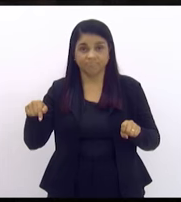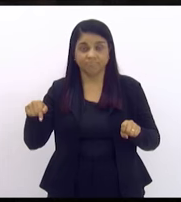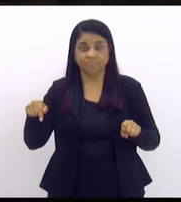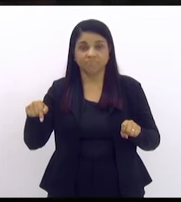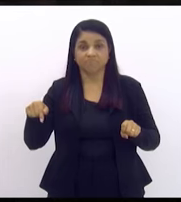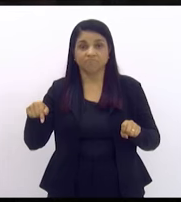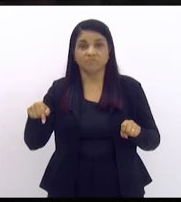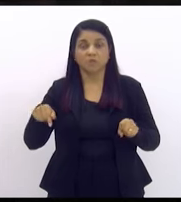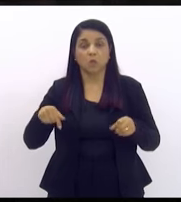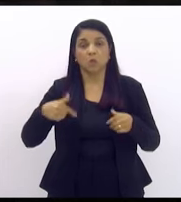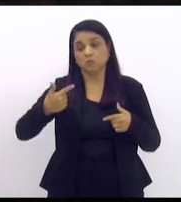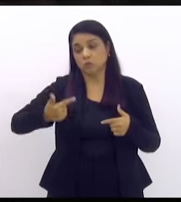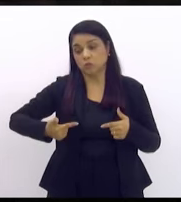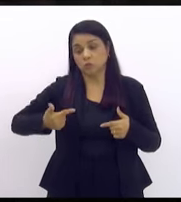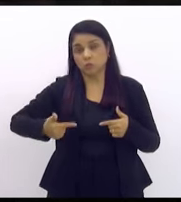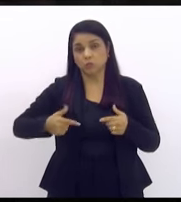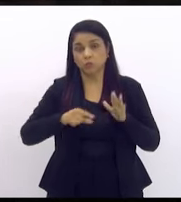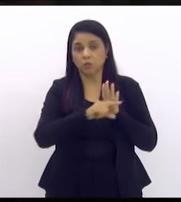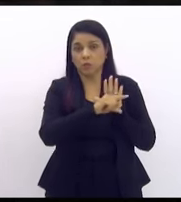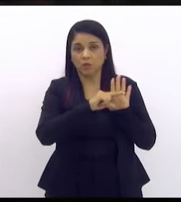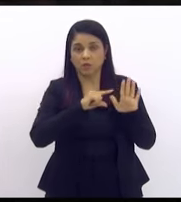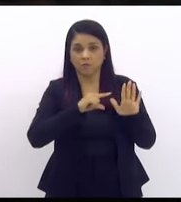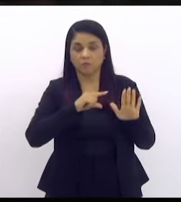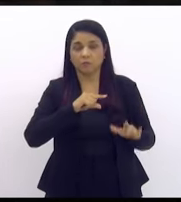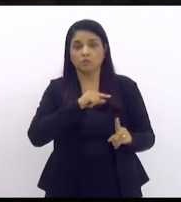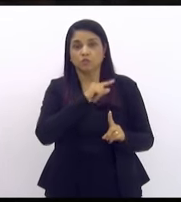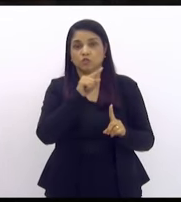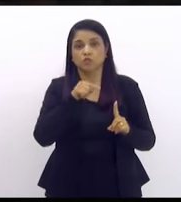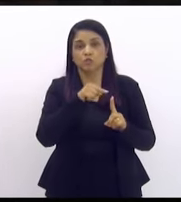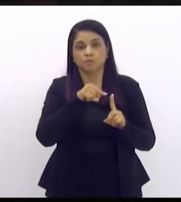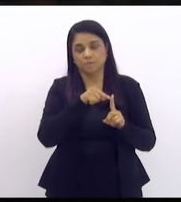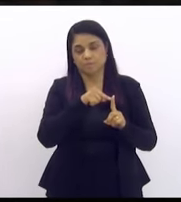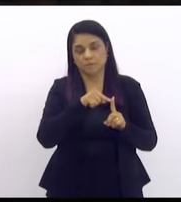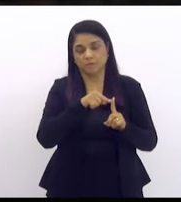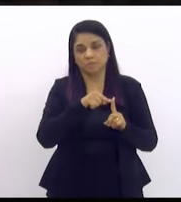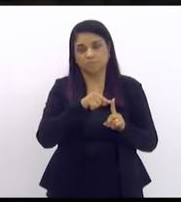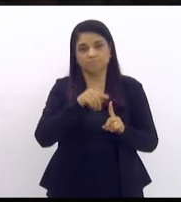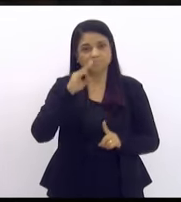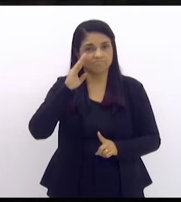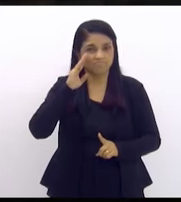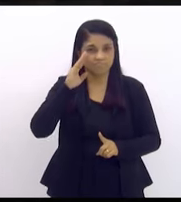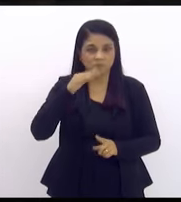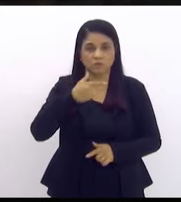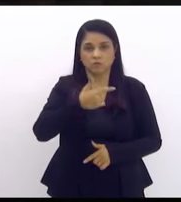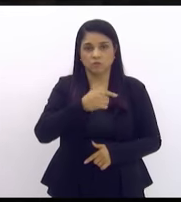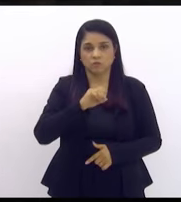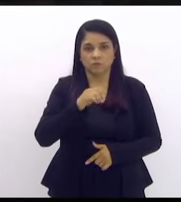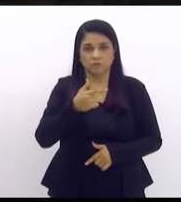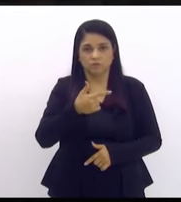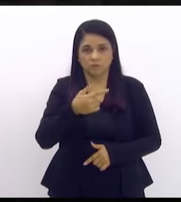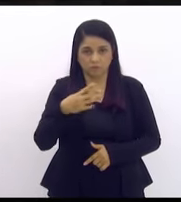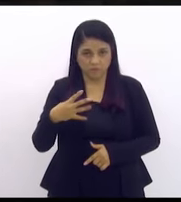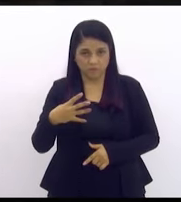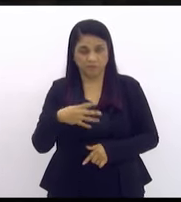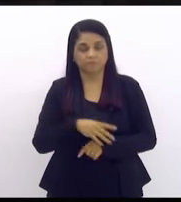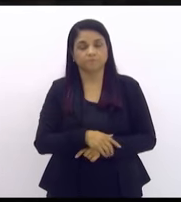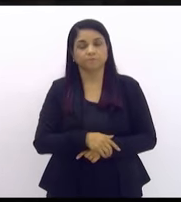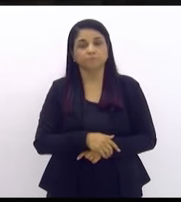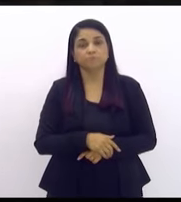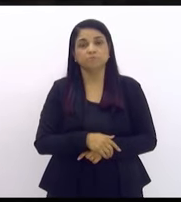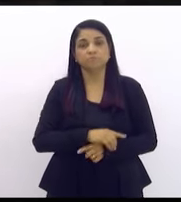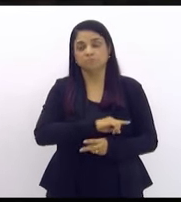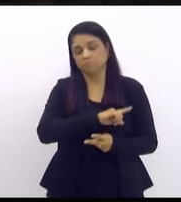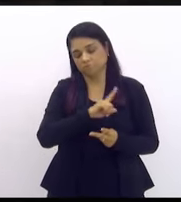secundária no capítulo de metas e prioridades para 2024. O outro ponto